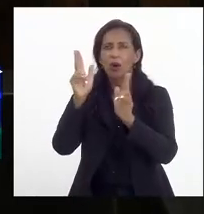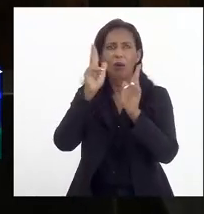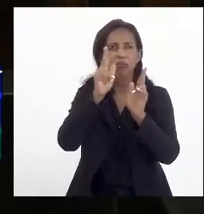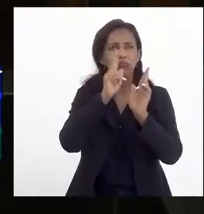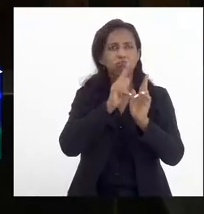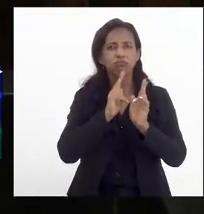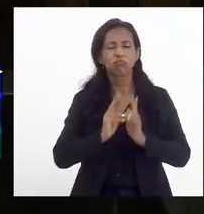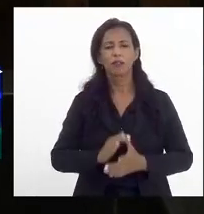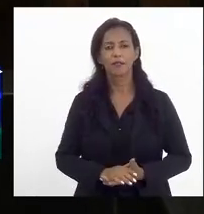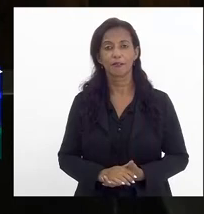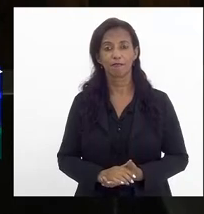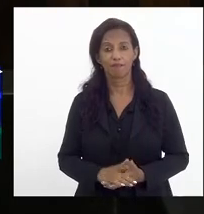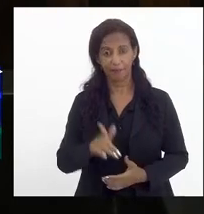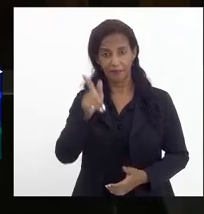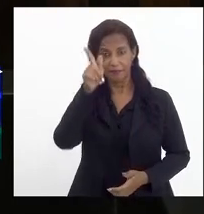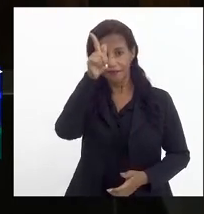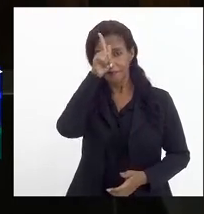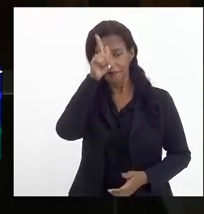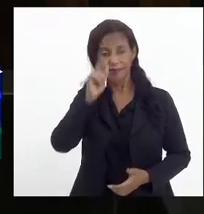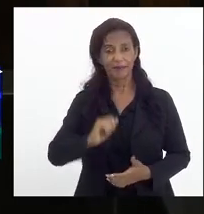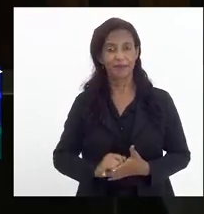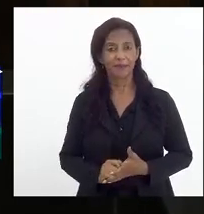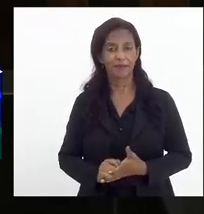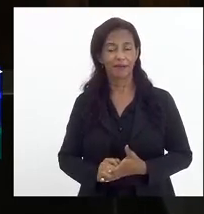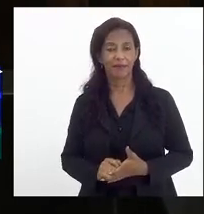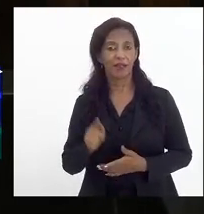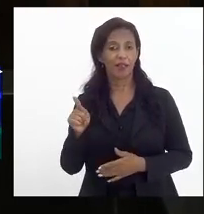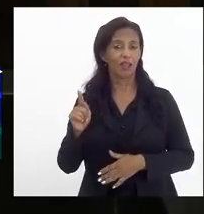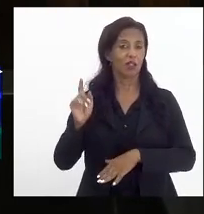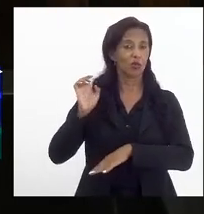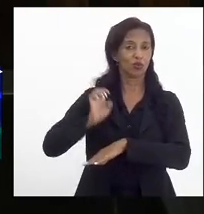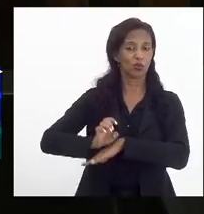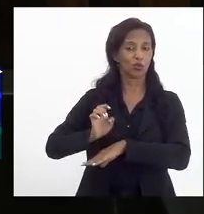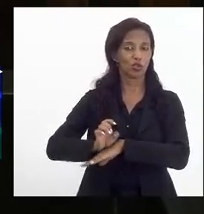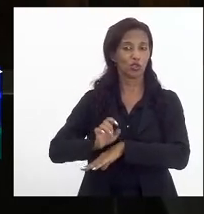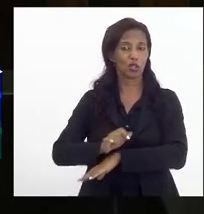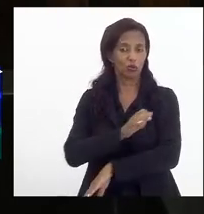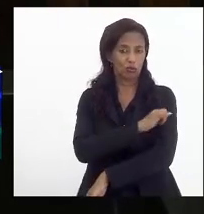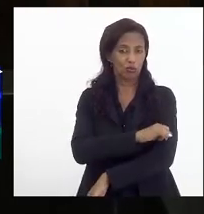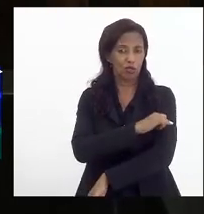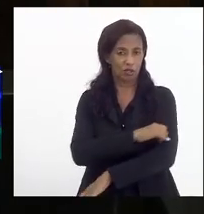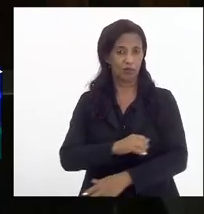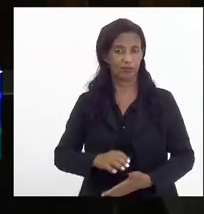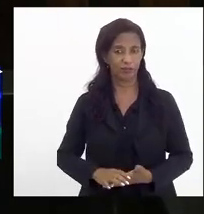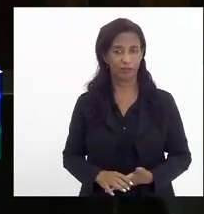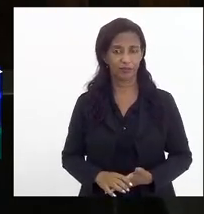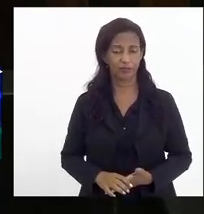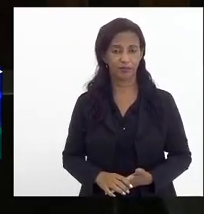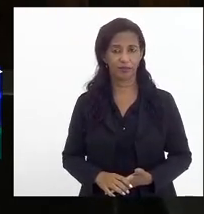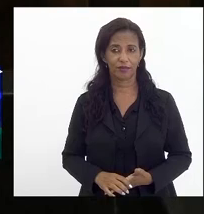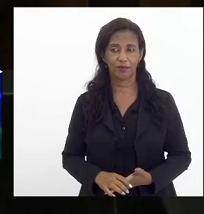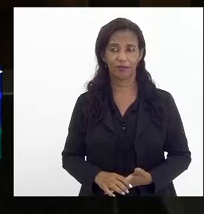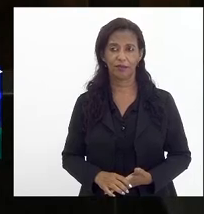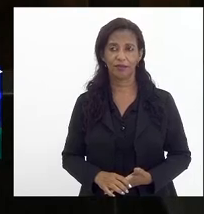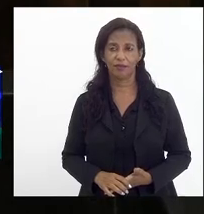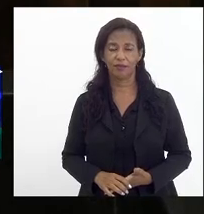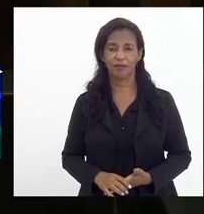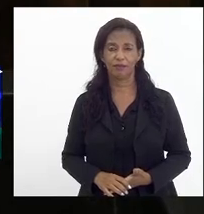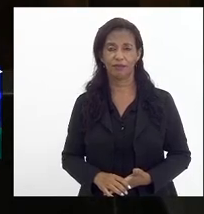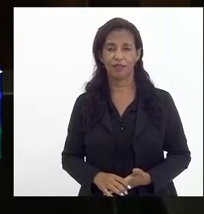proporções a Grécia e era o estado do Rio de Janeiro e